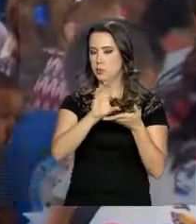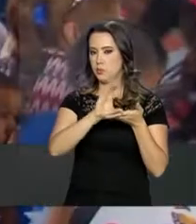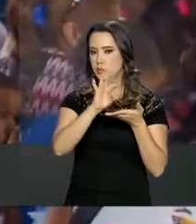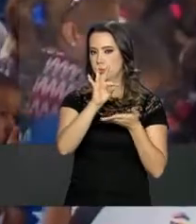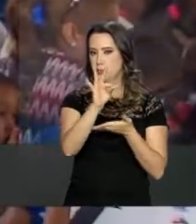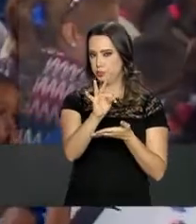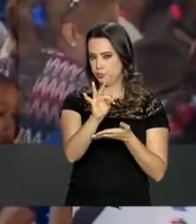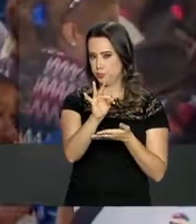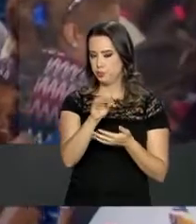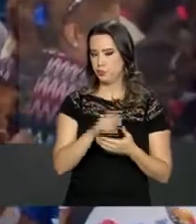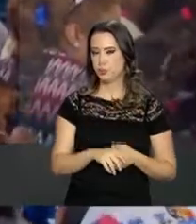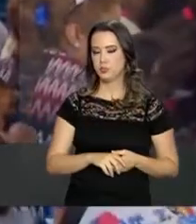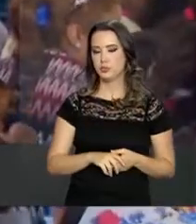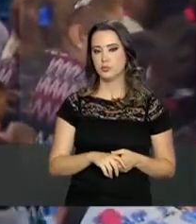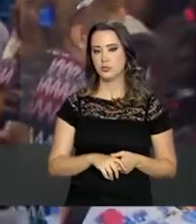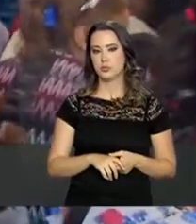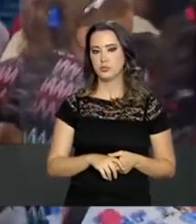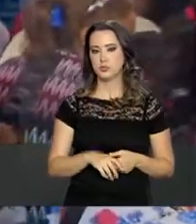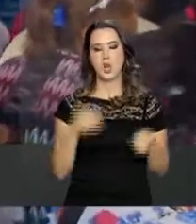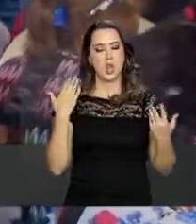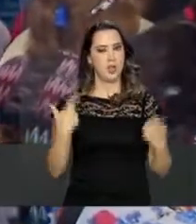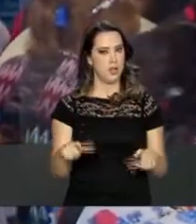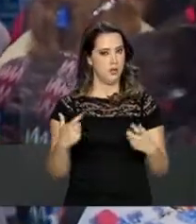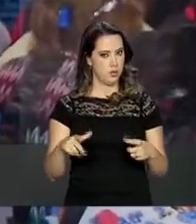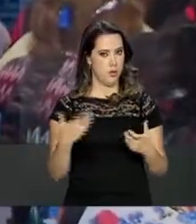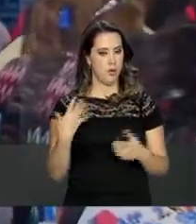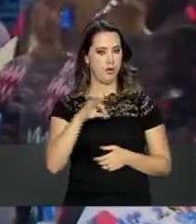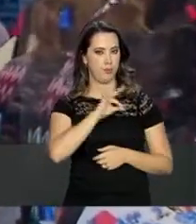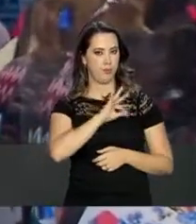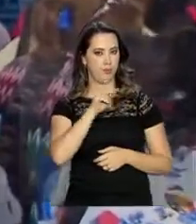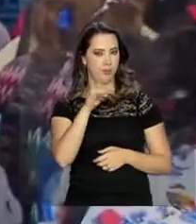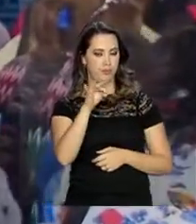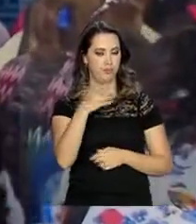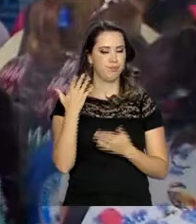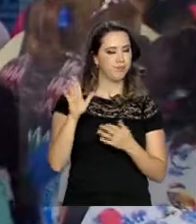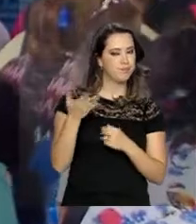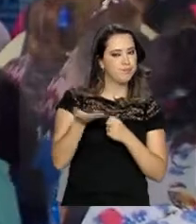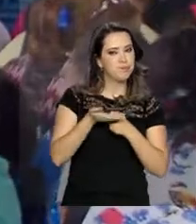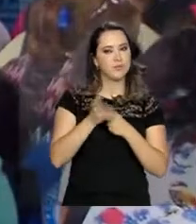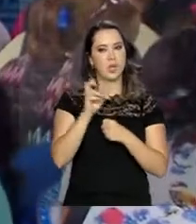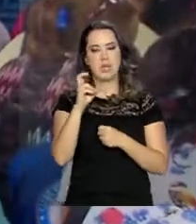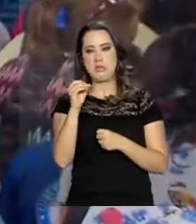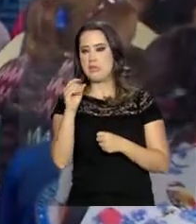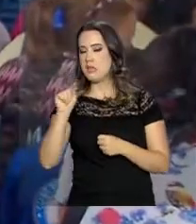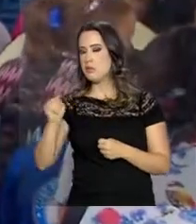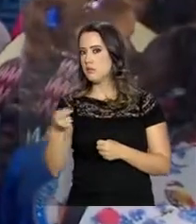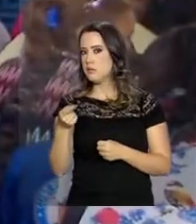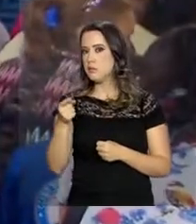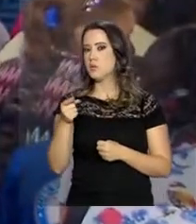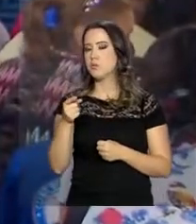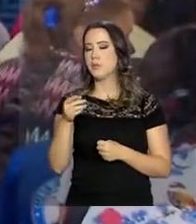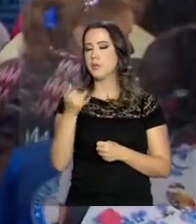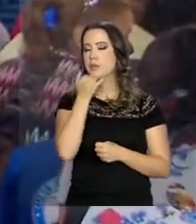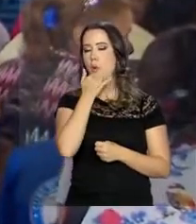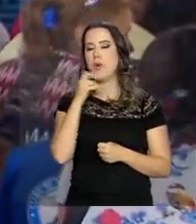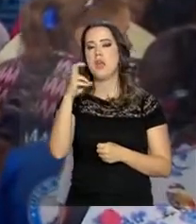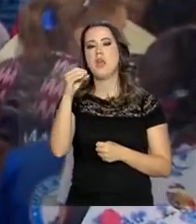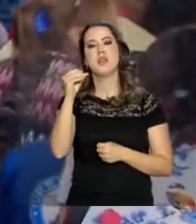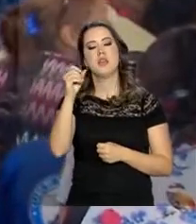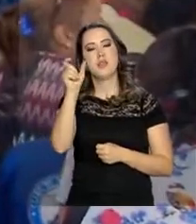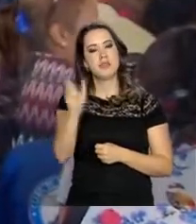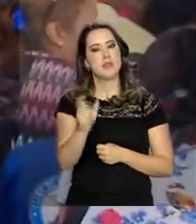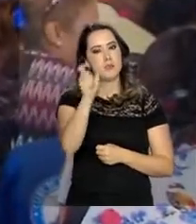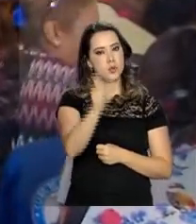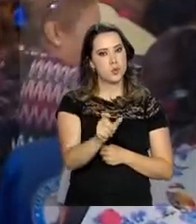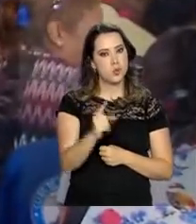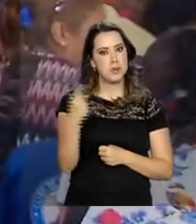este posto da Polícia Federal que passam em média por dia entre 500 e mil migrantes venezuelanos, a